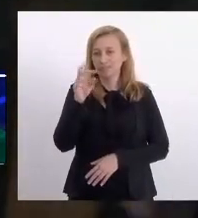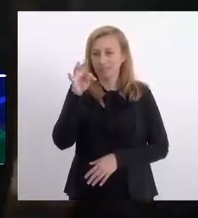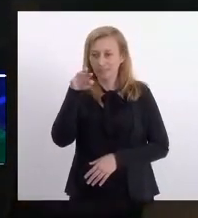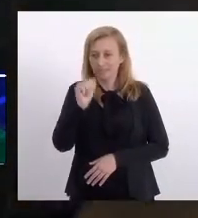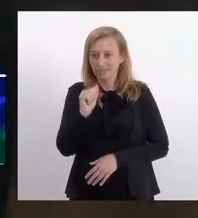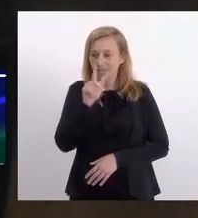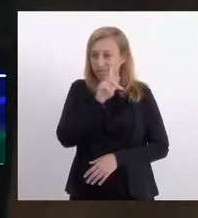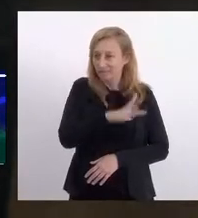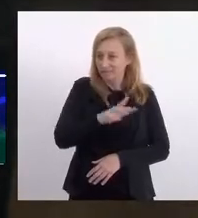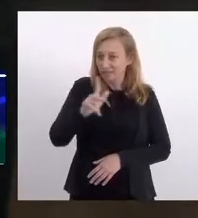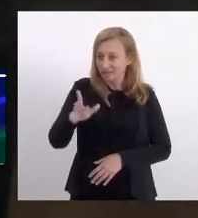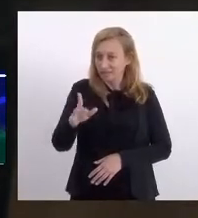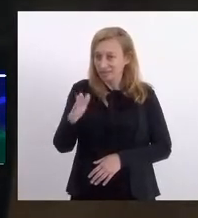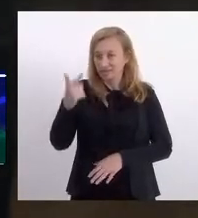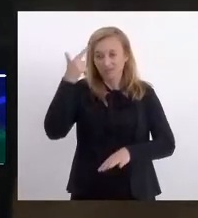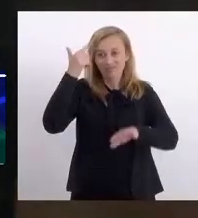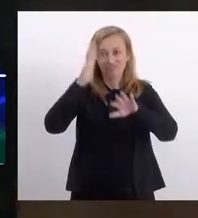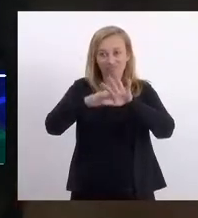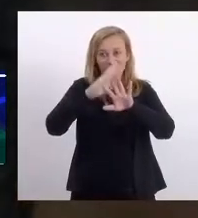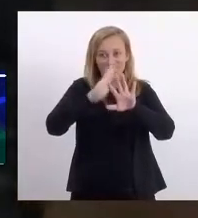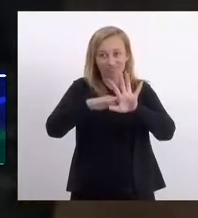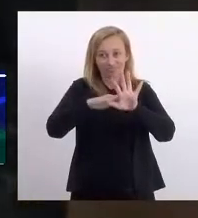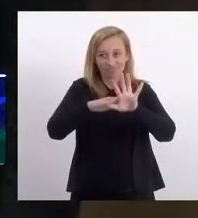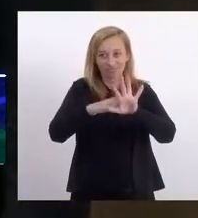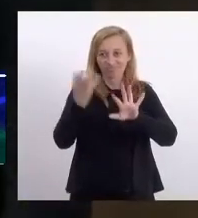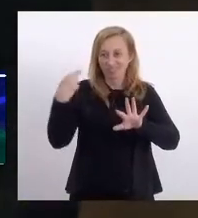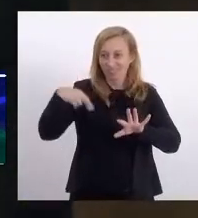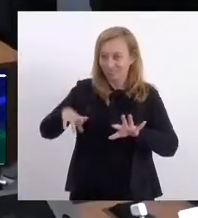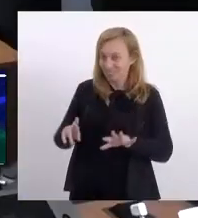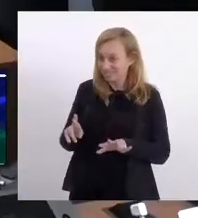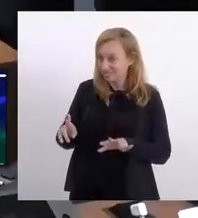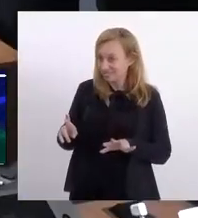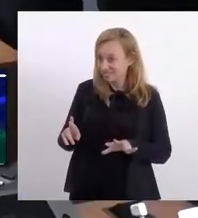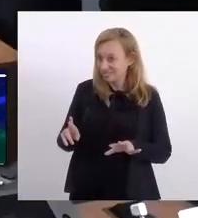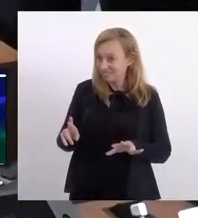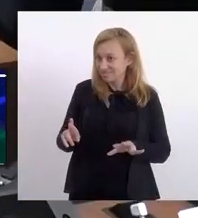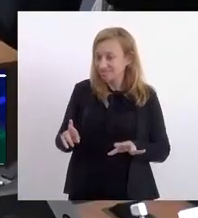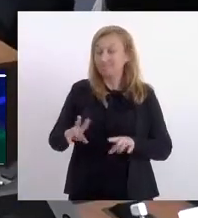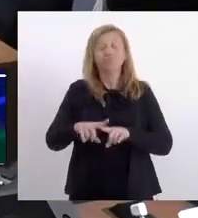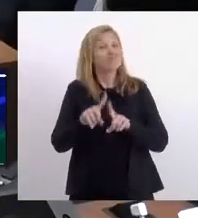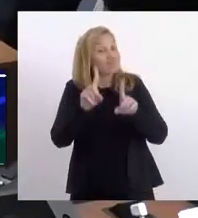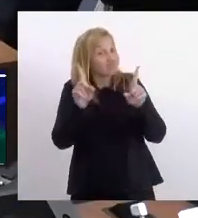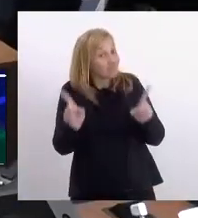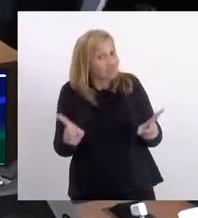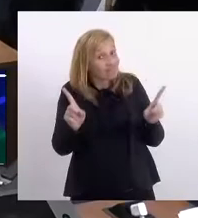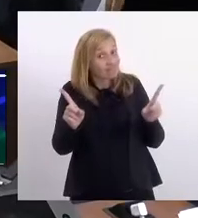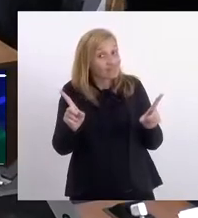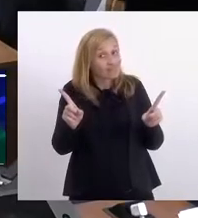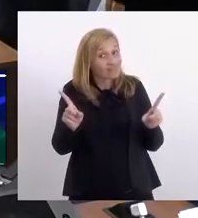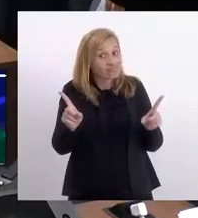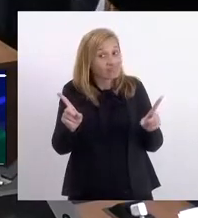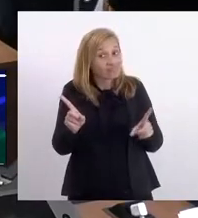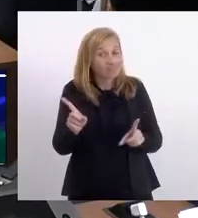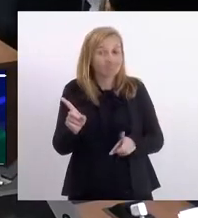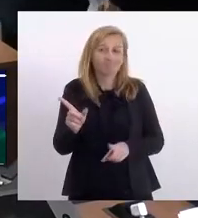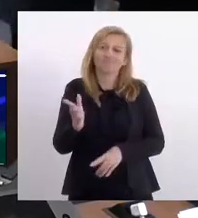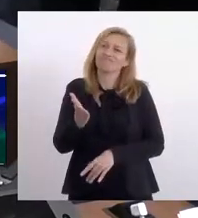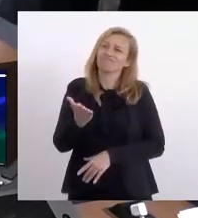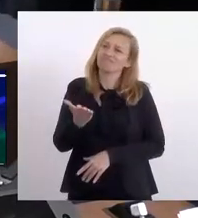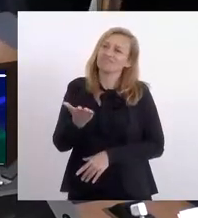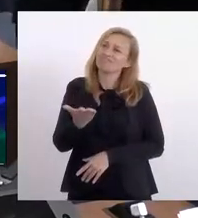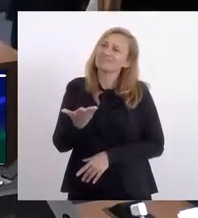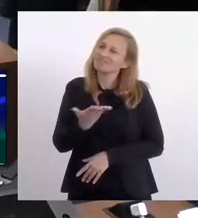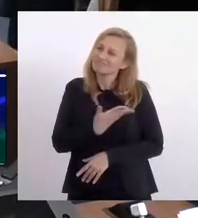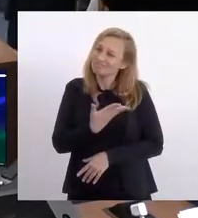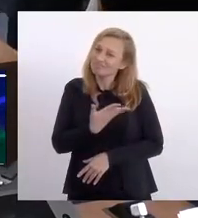temos diferenças ideológicas e religiosas, mas nós somos bastante